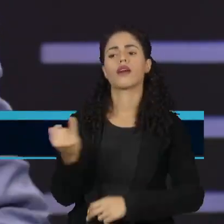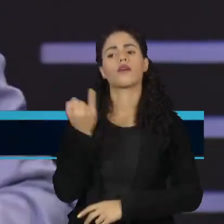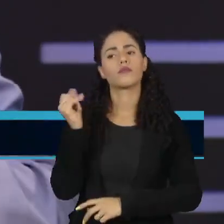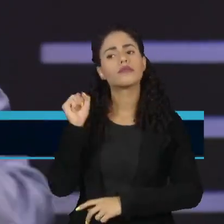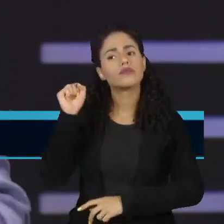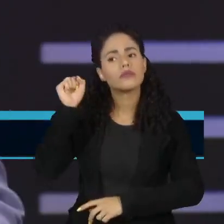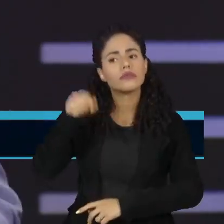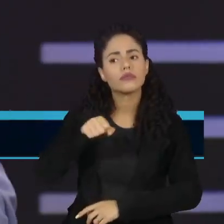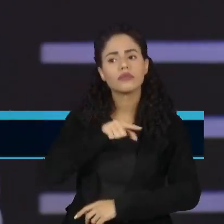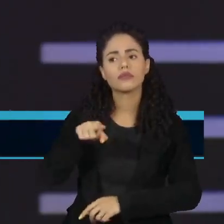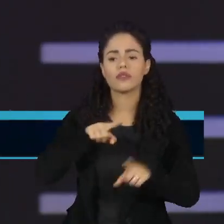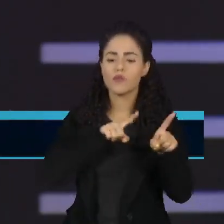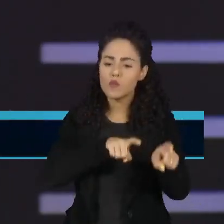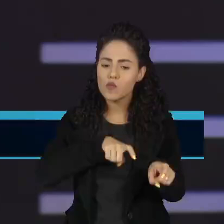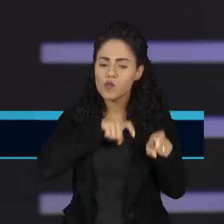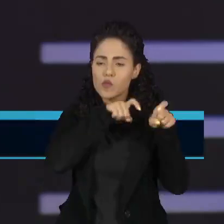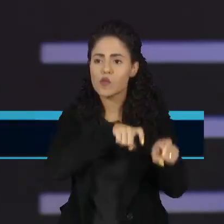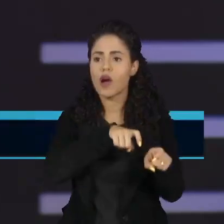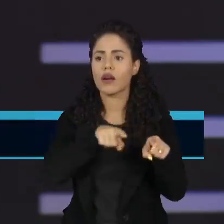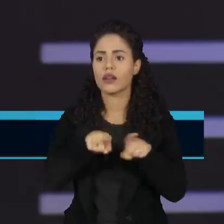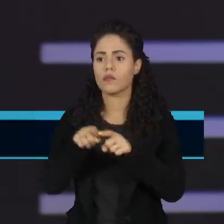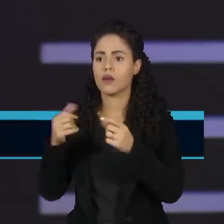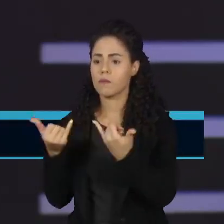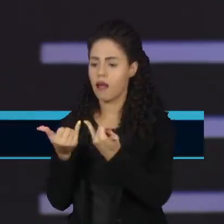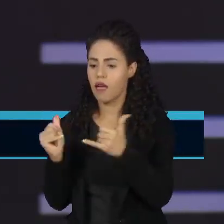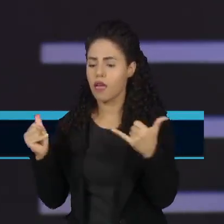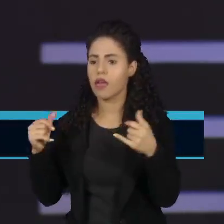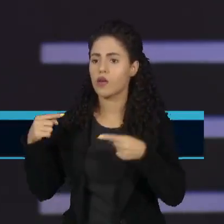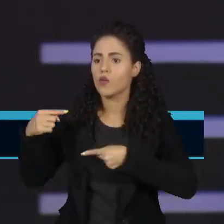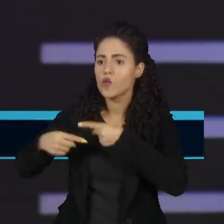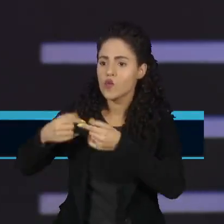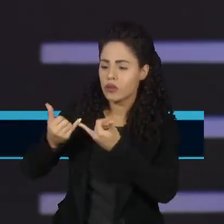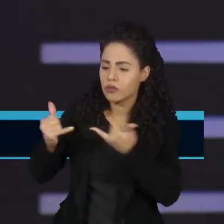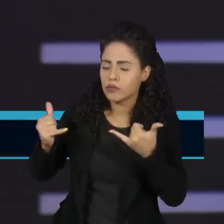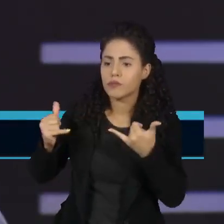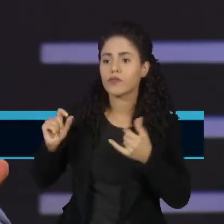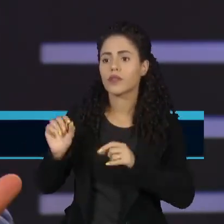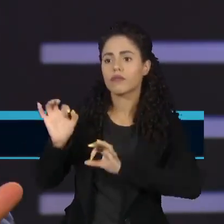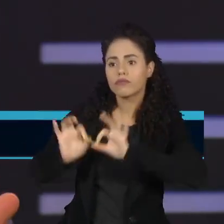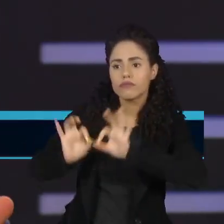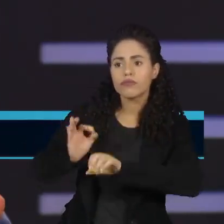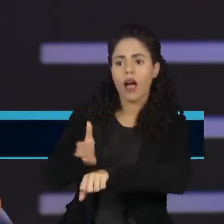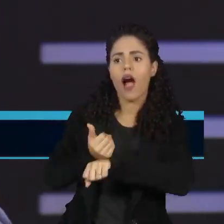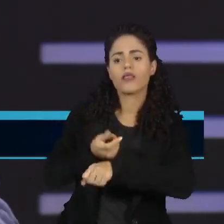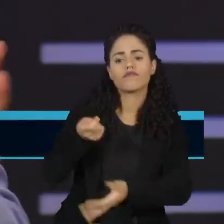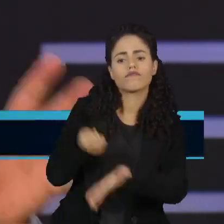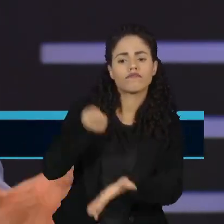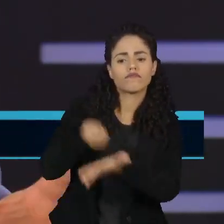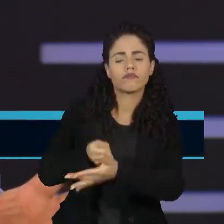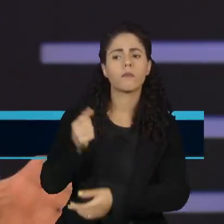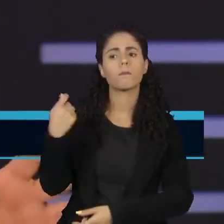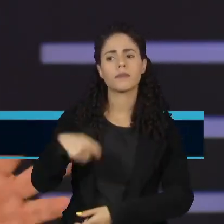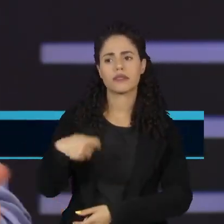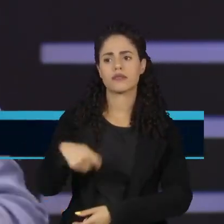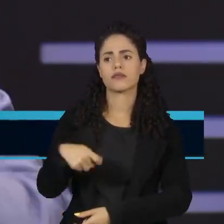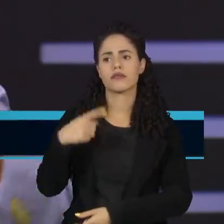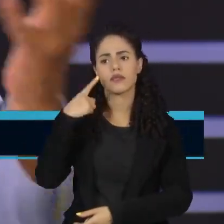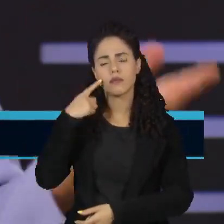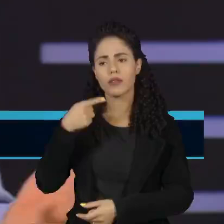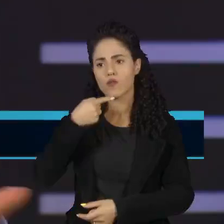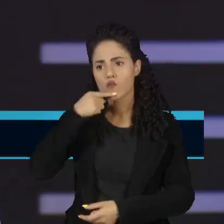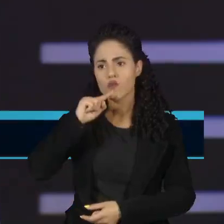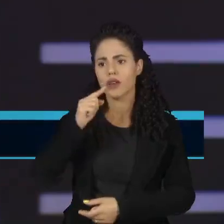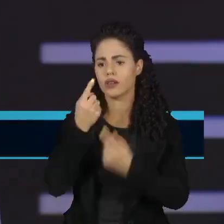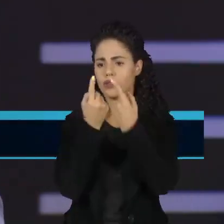importante para o agro e para a energia, se planejar com o rigor que merece. Eu estou falando de cana-de-açúcar,